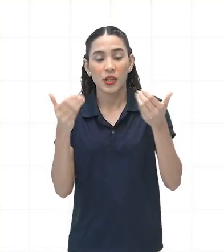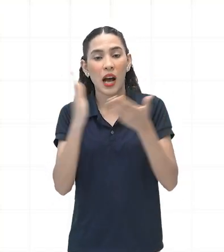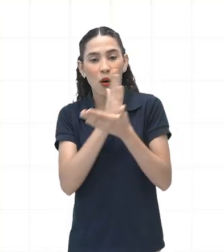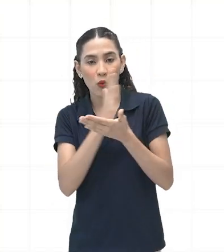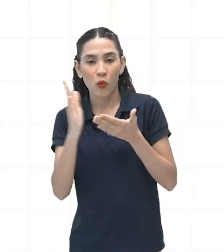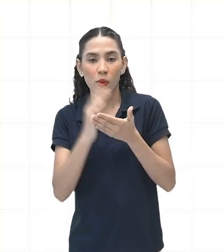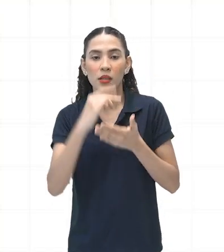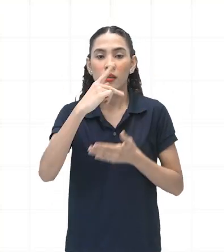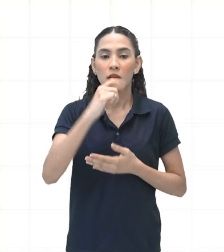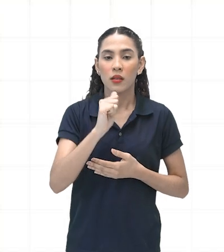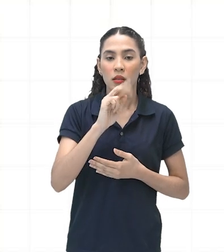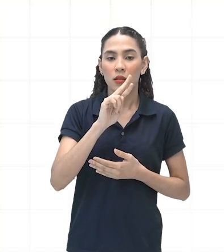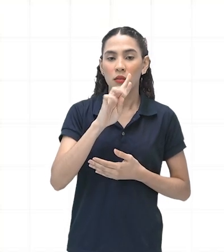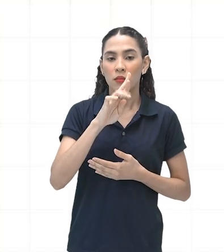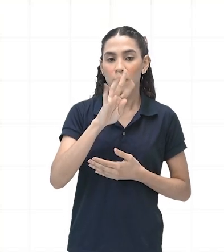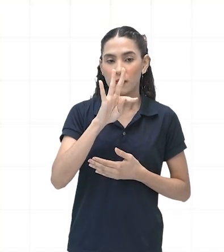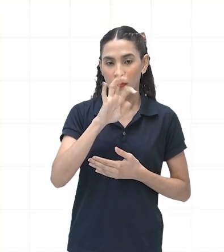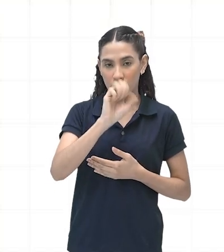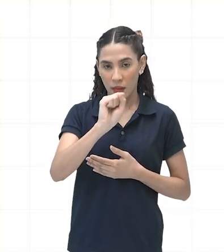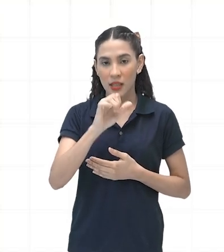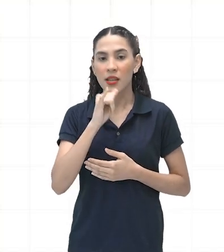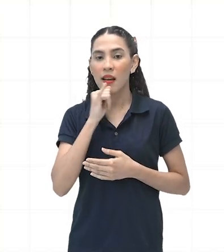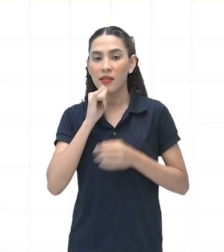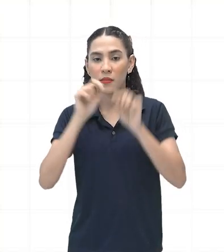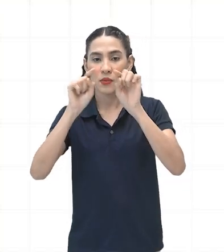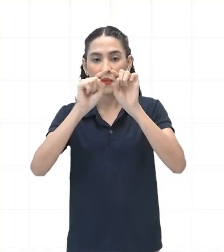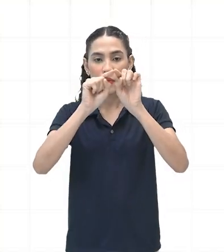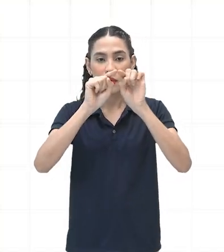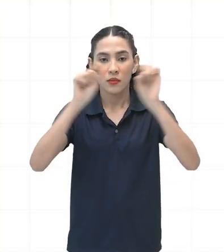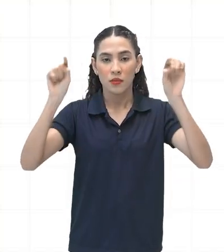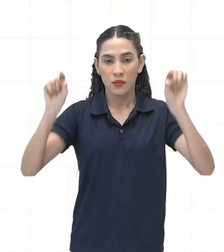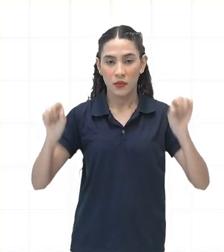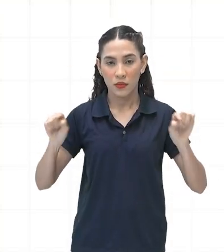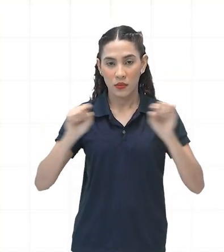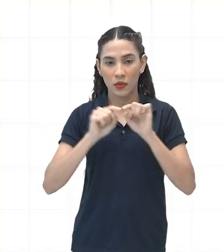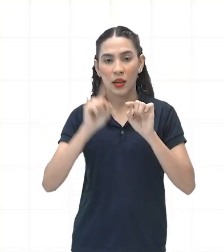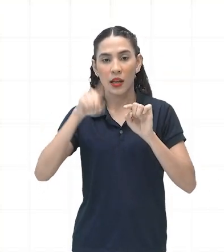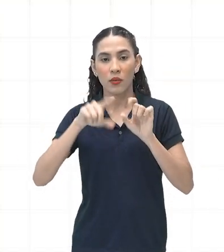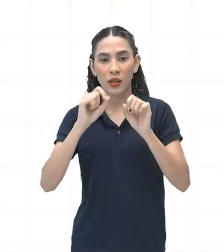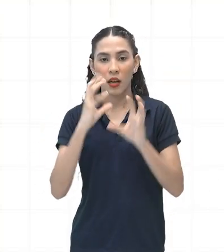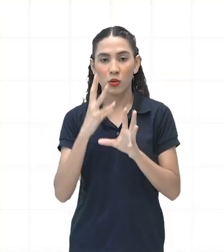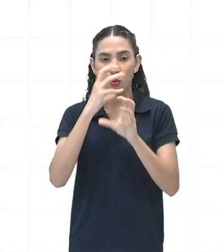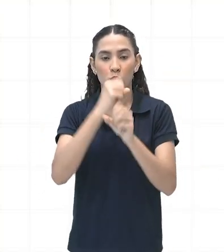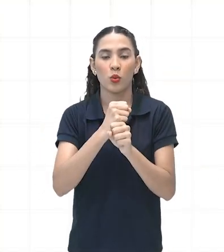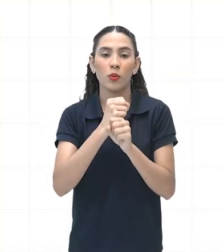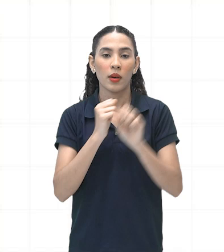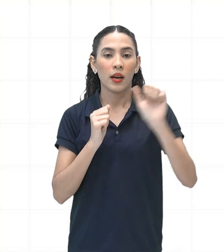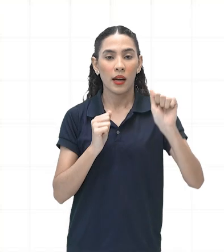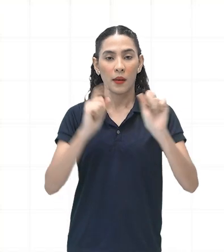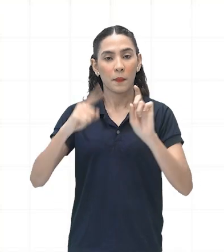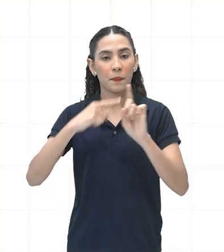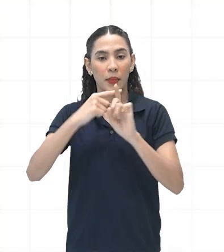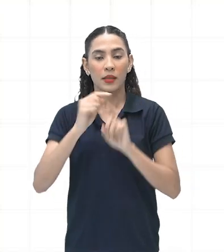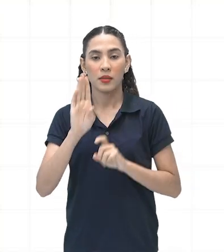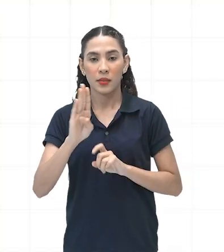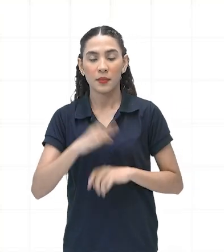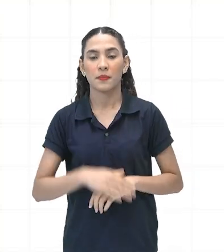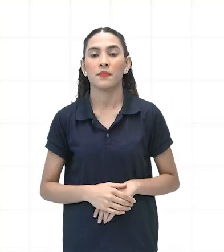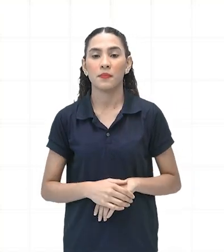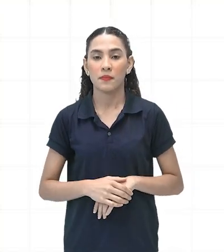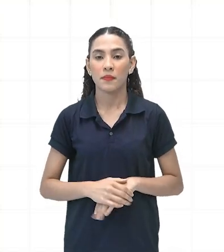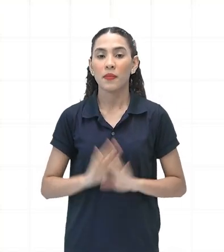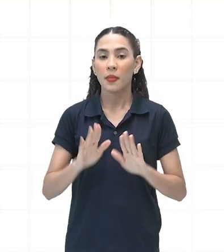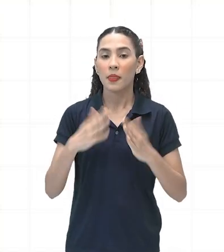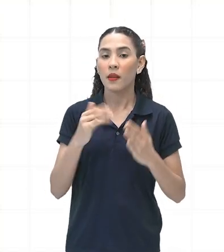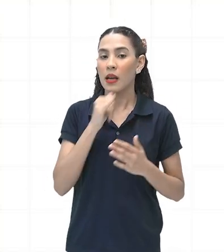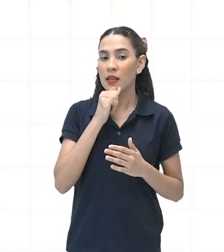algumas partes. Eu vou dizer que todo esse lado vai ser exatamente a soma de A mais B, tá bom?